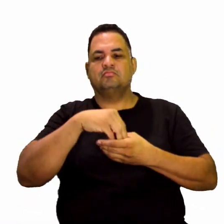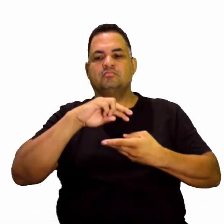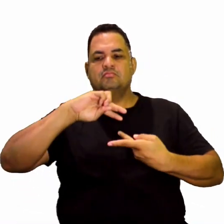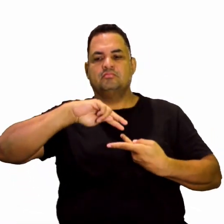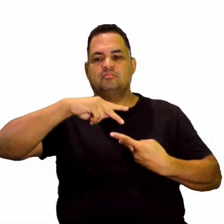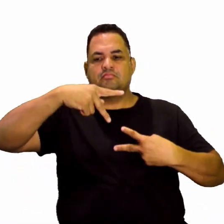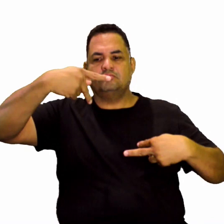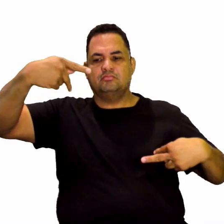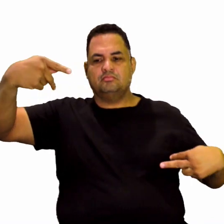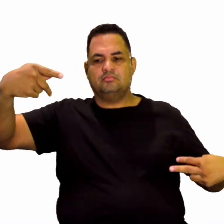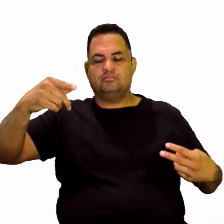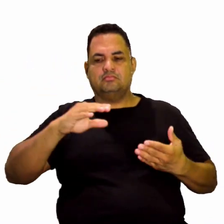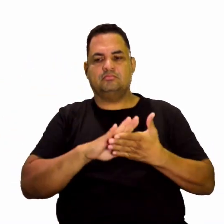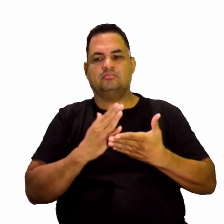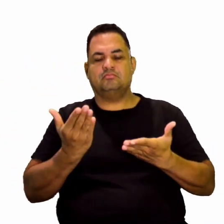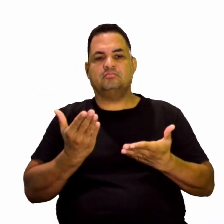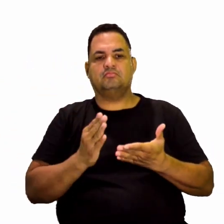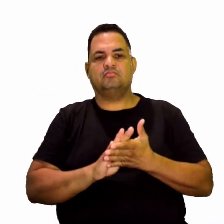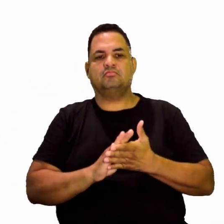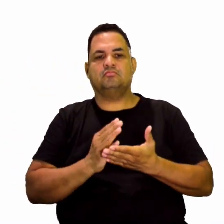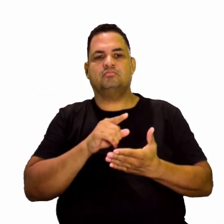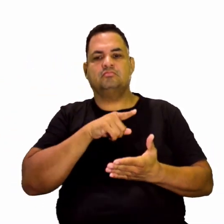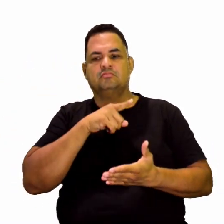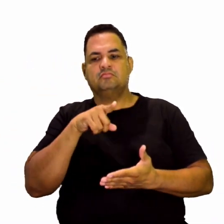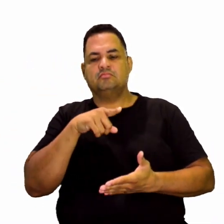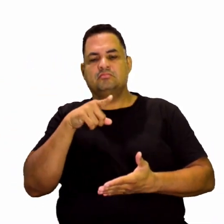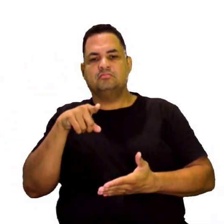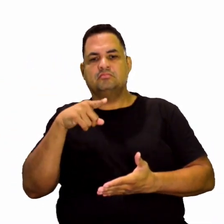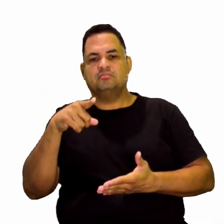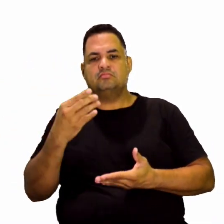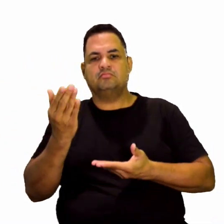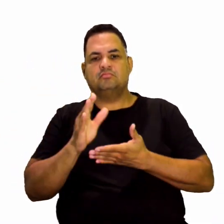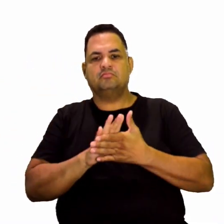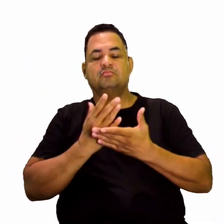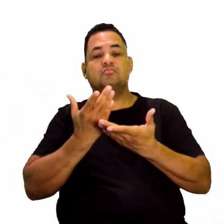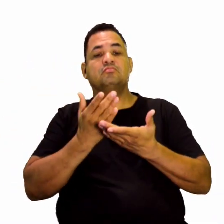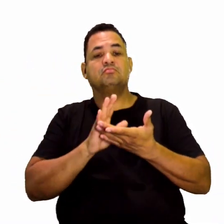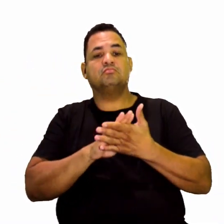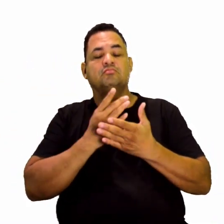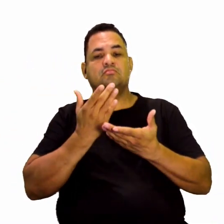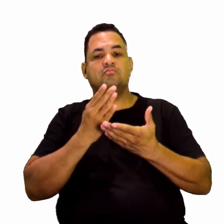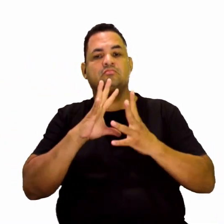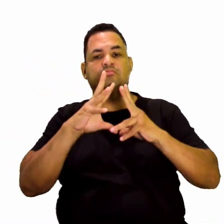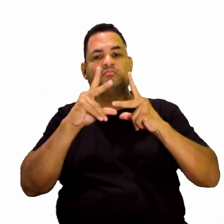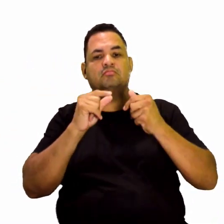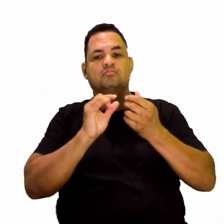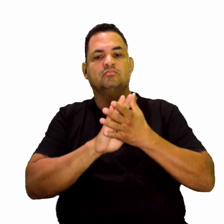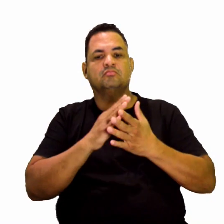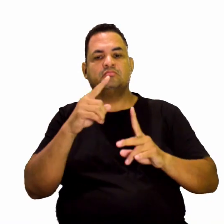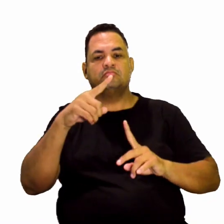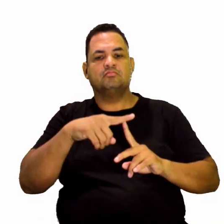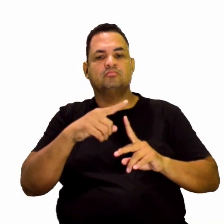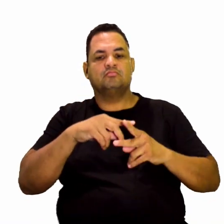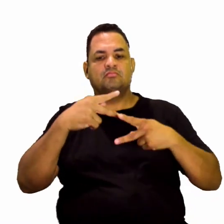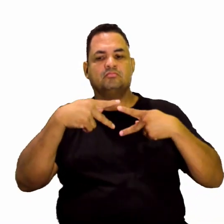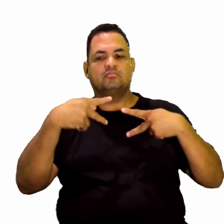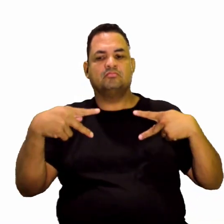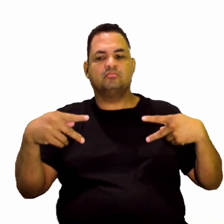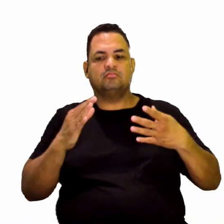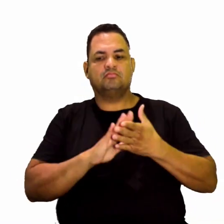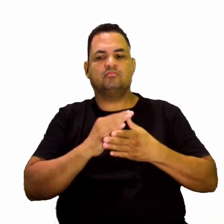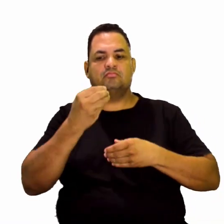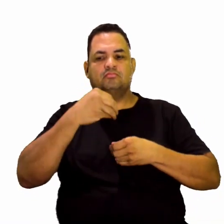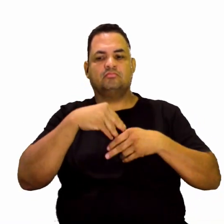DNA, né, que vai fazer com que essas sequências determinem todos os tipos de proteínas presentes